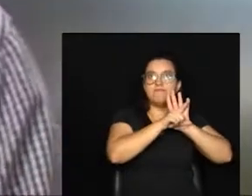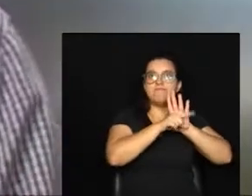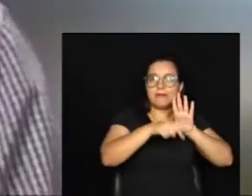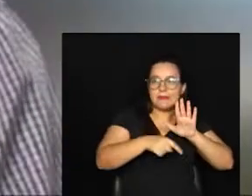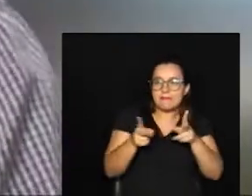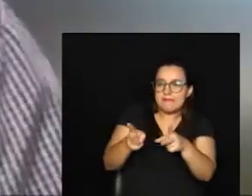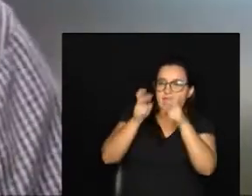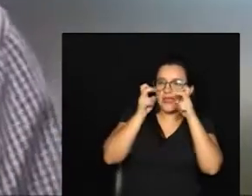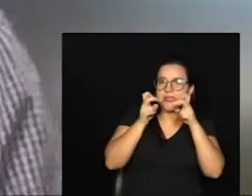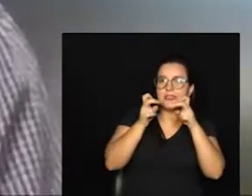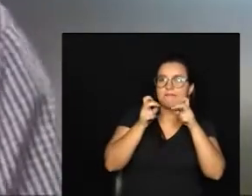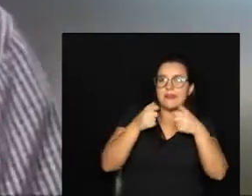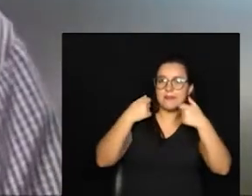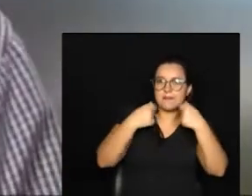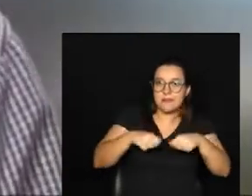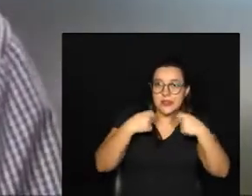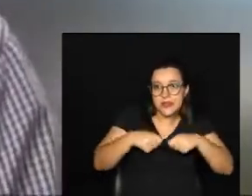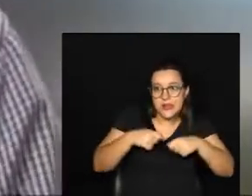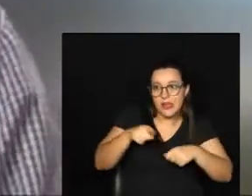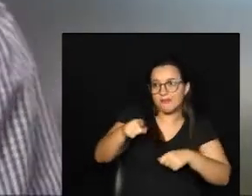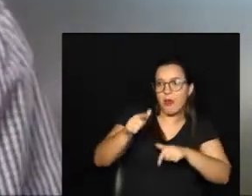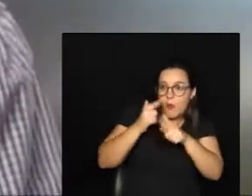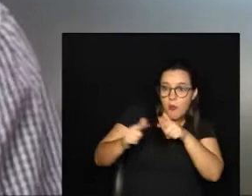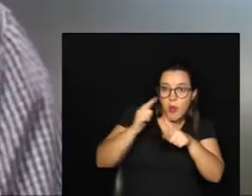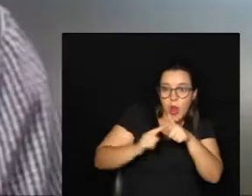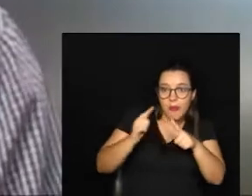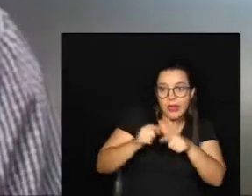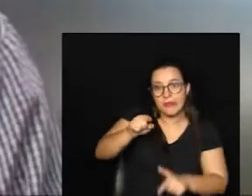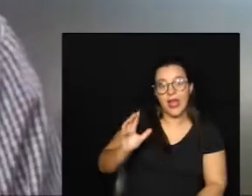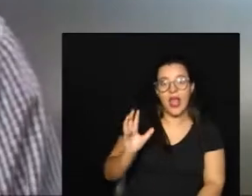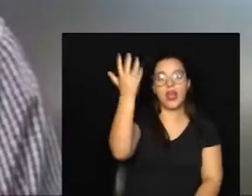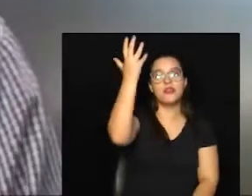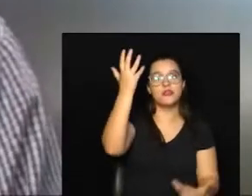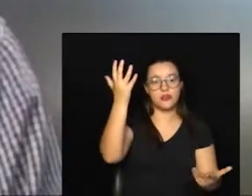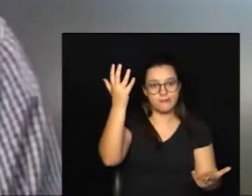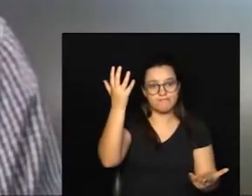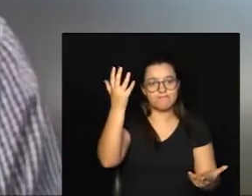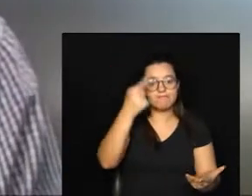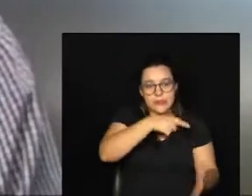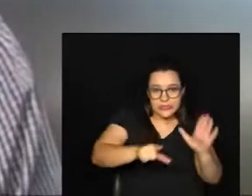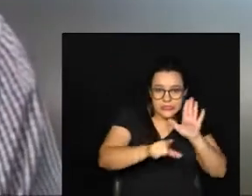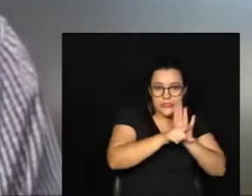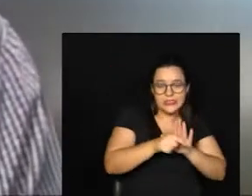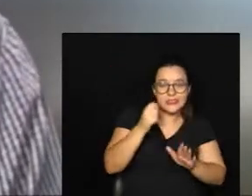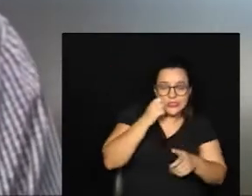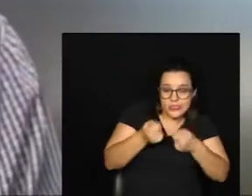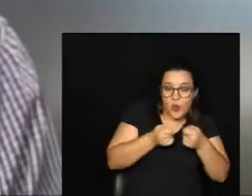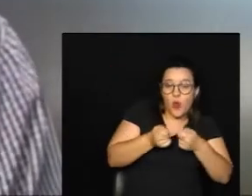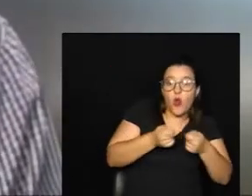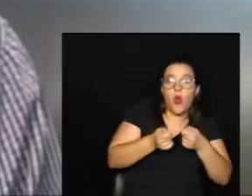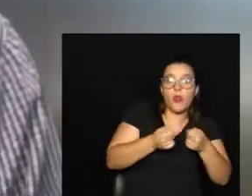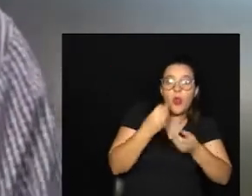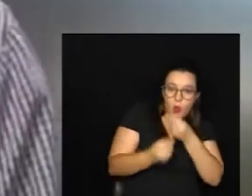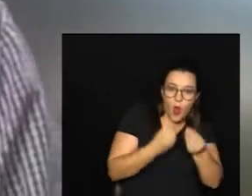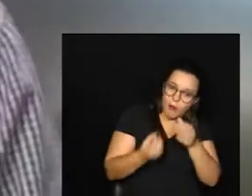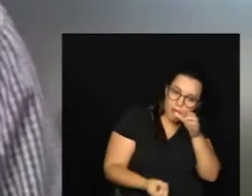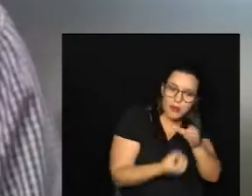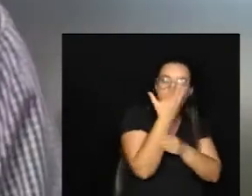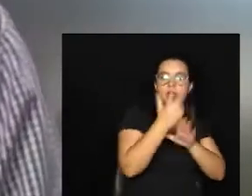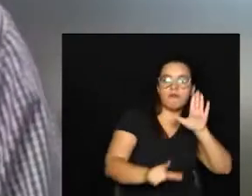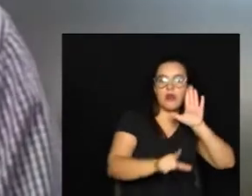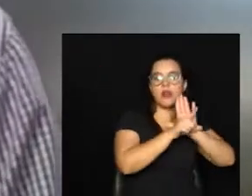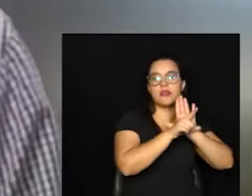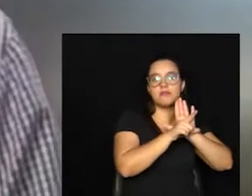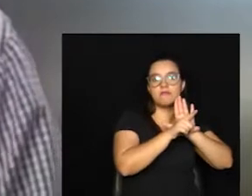repor aquele equilíbrio, aquela paz social, ele então atua de maneira a tentar conter aquela conduta. E uma